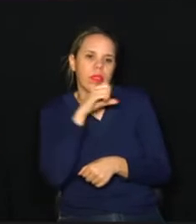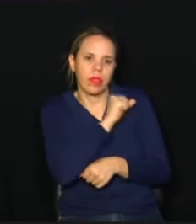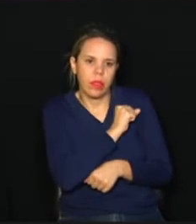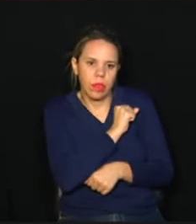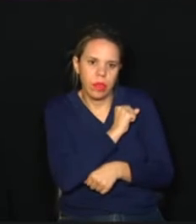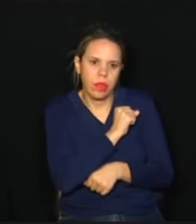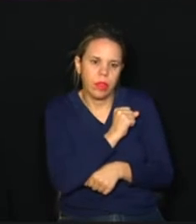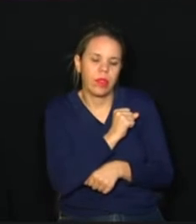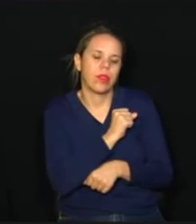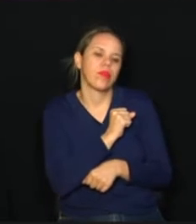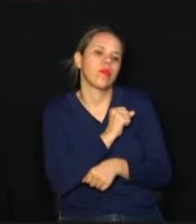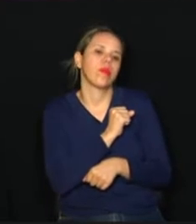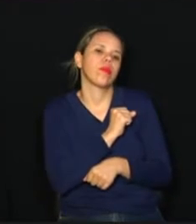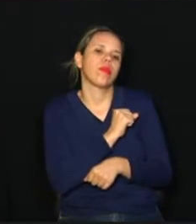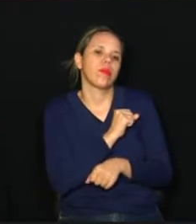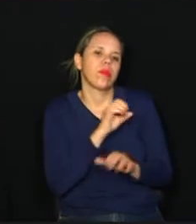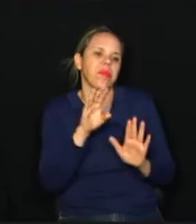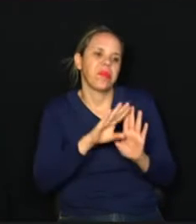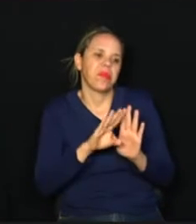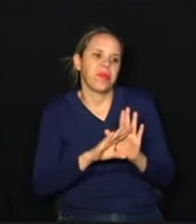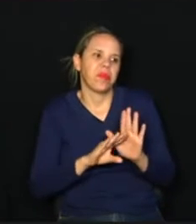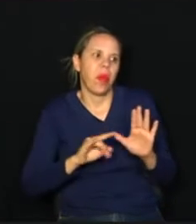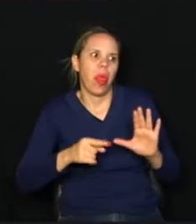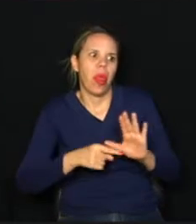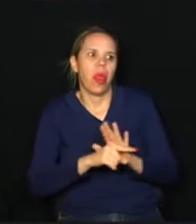mais pragmáticos, né, para